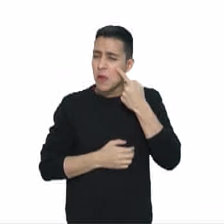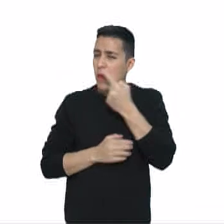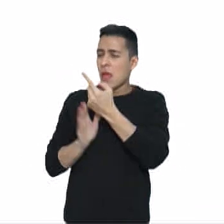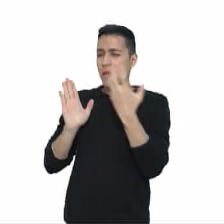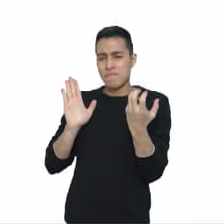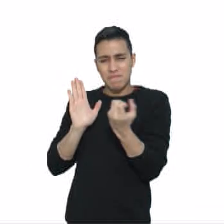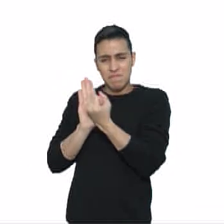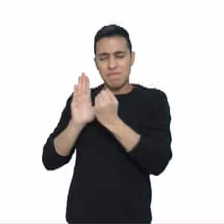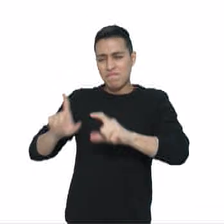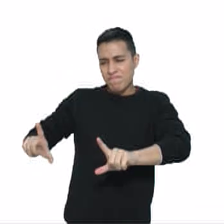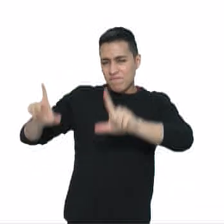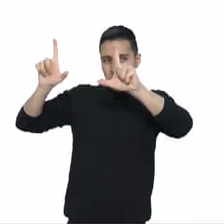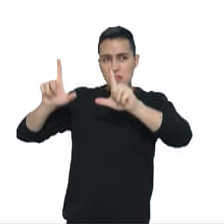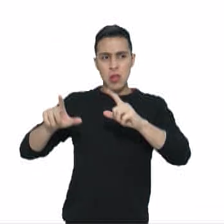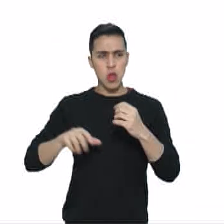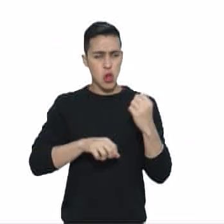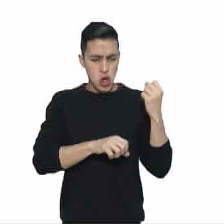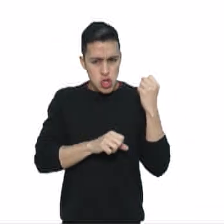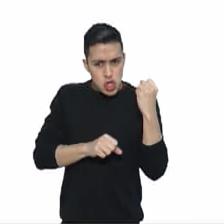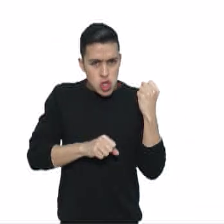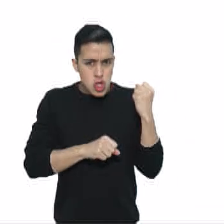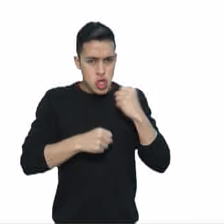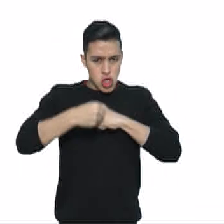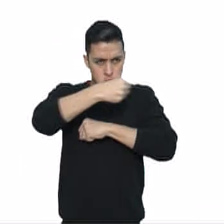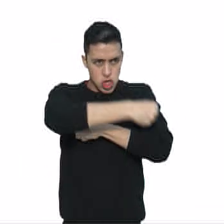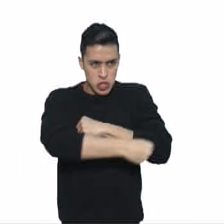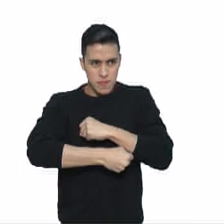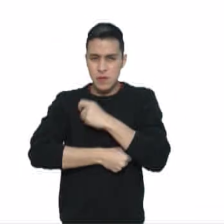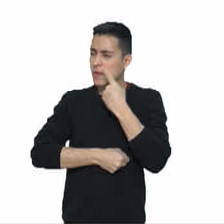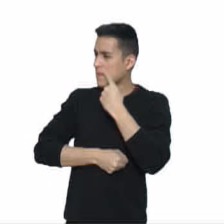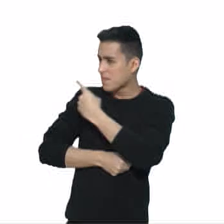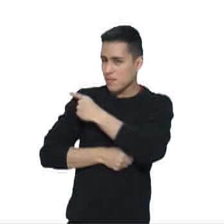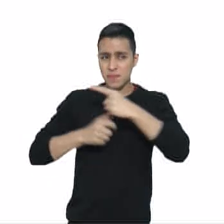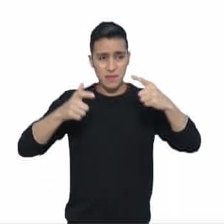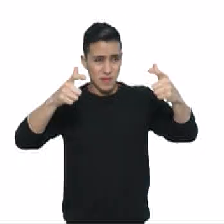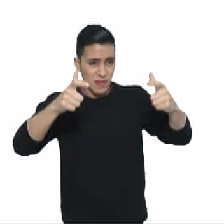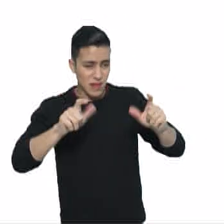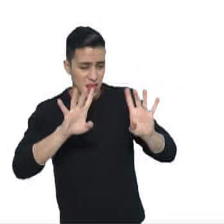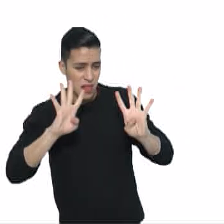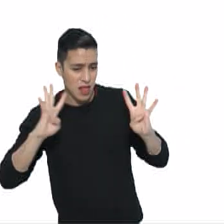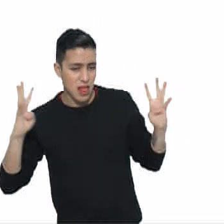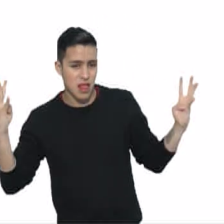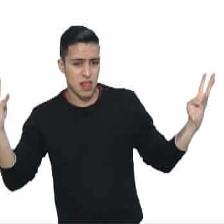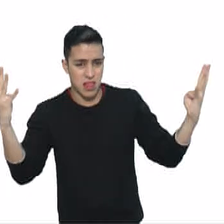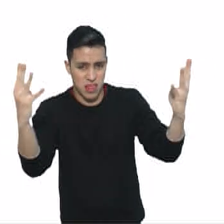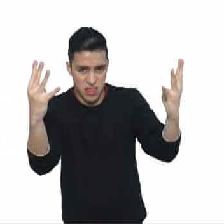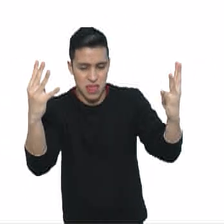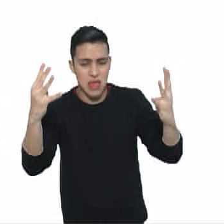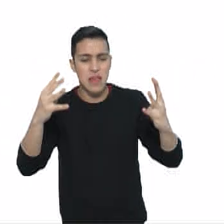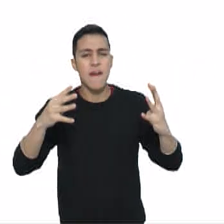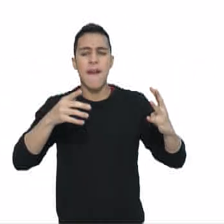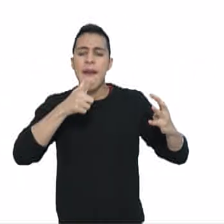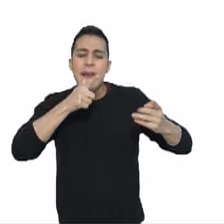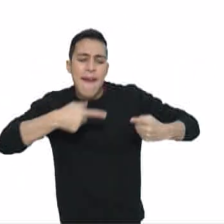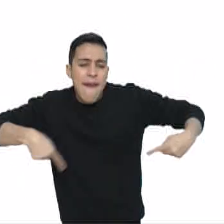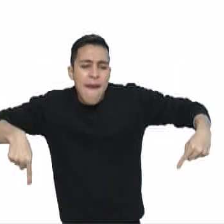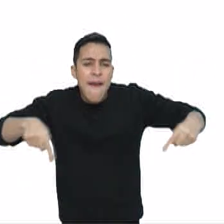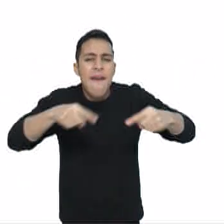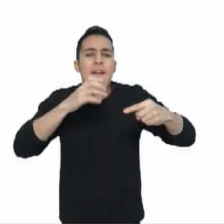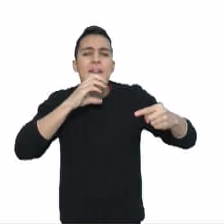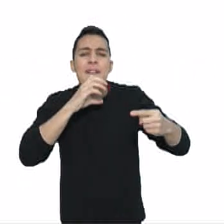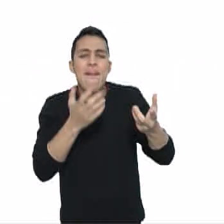dos gladiadores, também temos ali as termas de Caracalla, ou seja, as ruínas das termas de Caracalla que